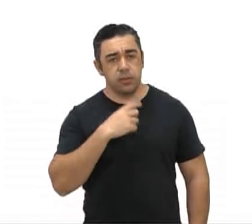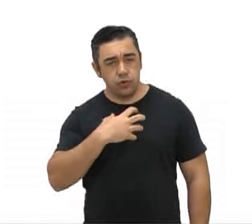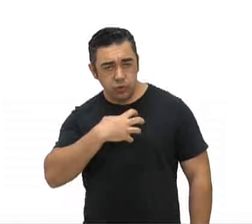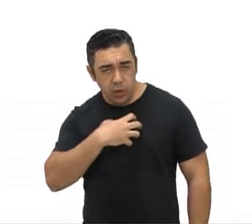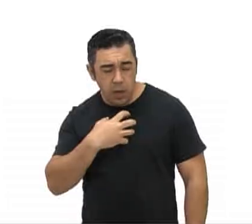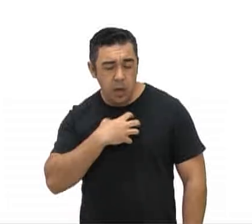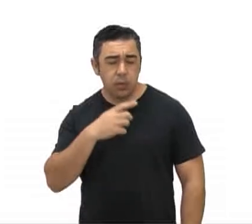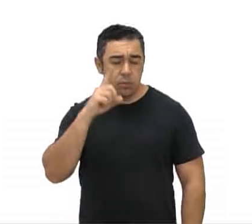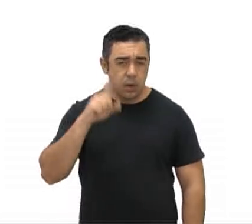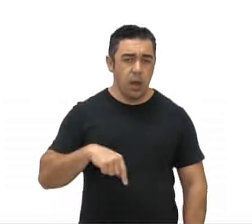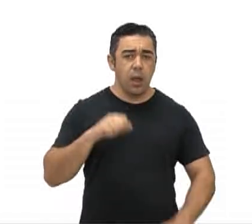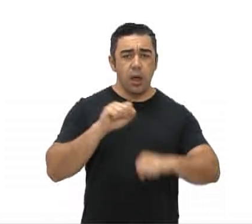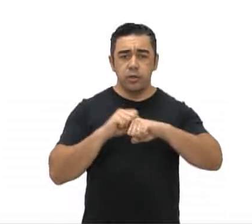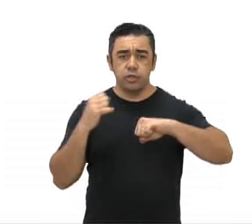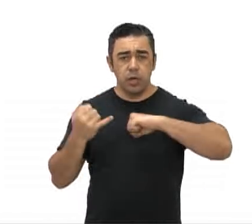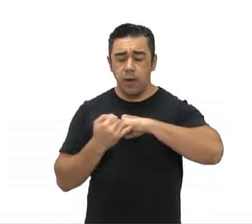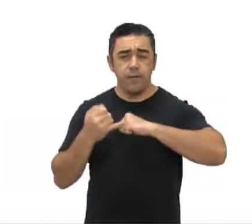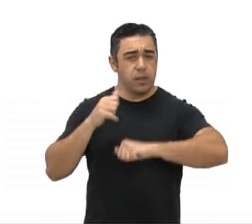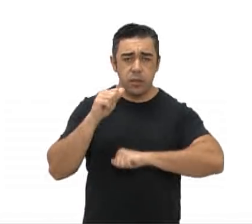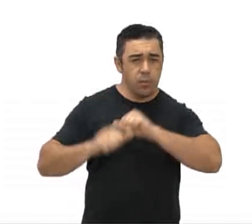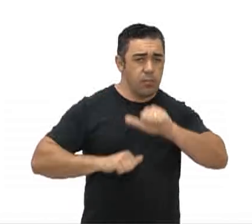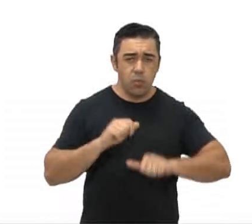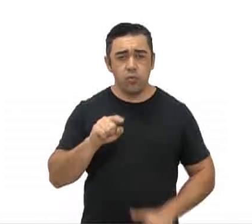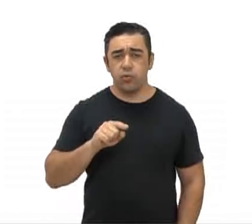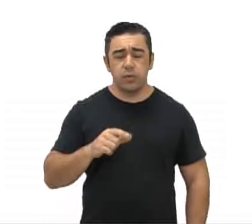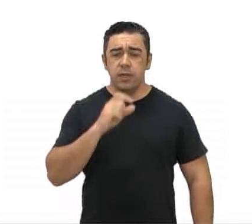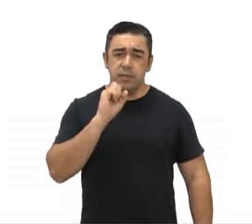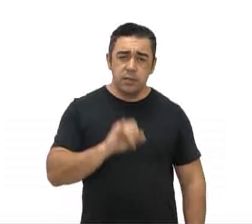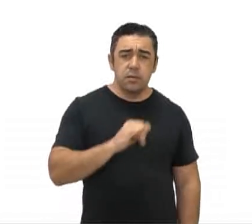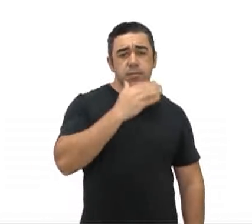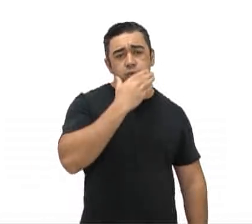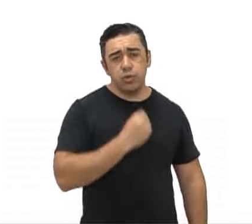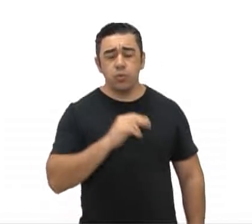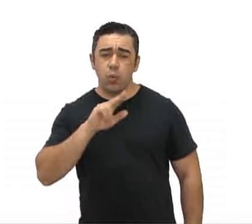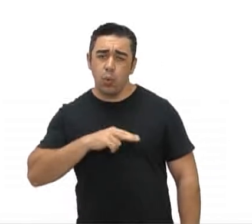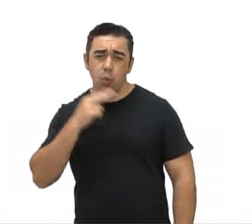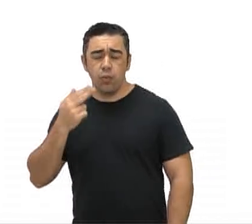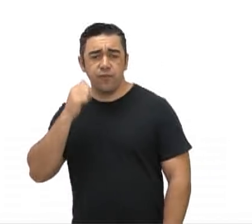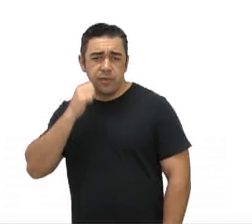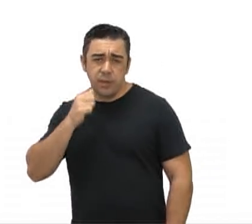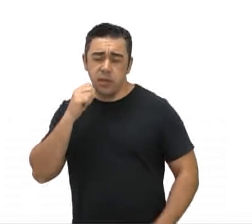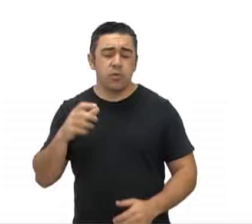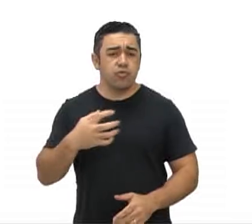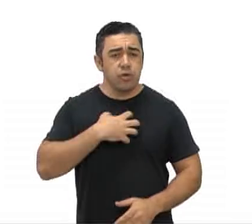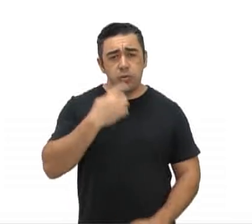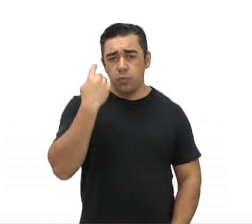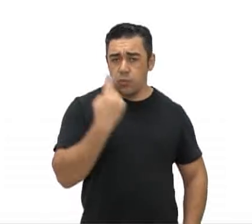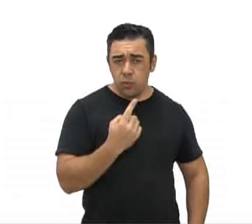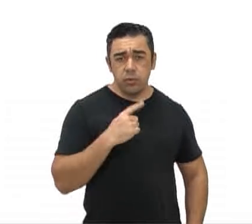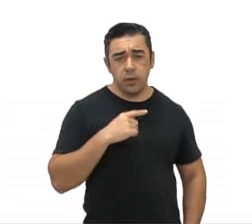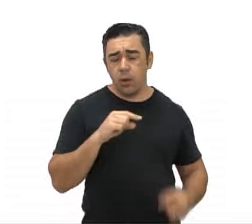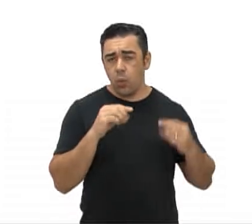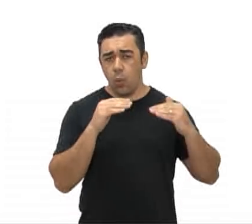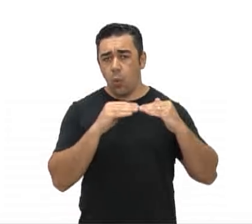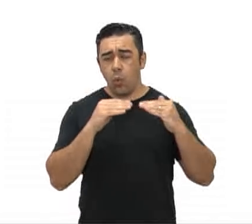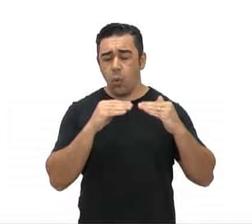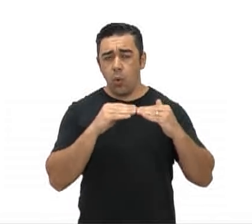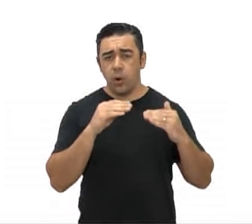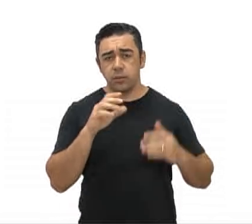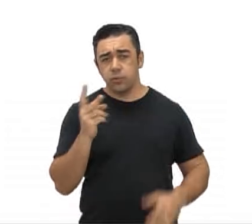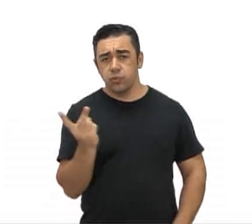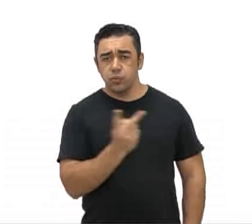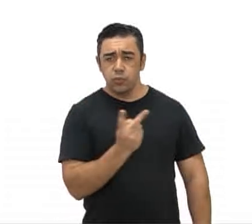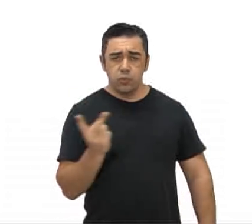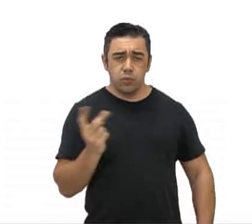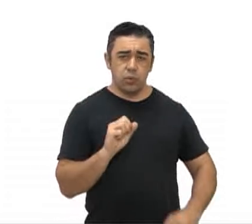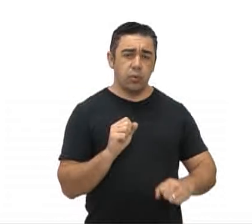sem que se caracterize-a como gênero feminino ou masculino, pois existe uma única forma que concorda com os substantivos de ambos